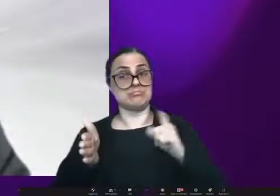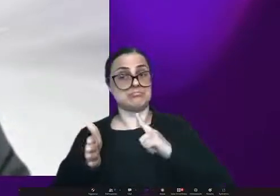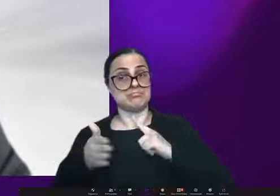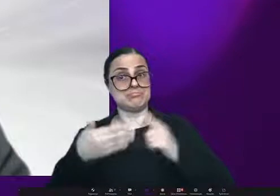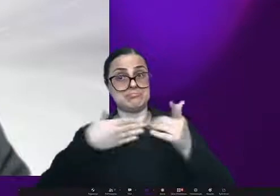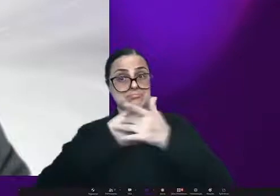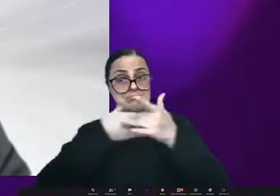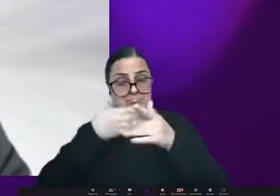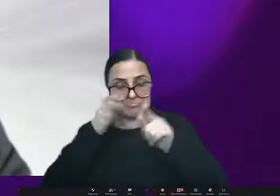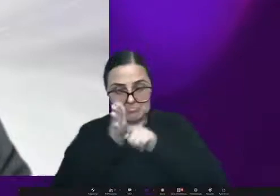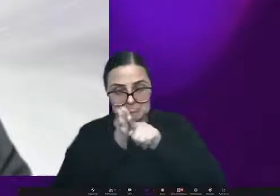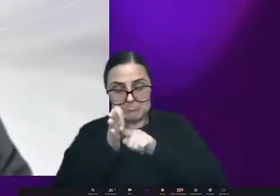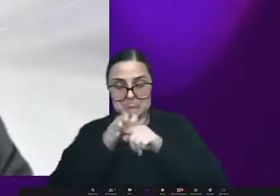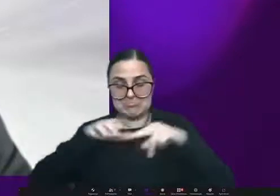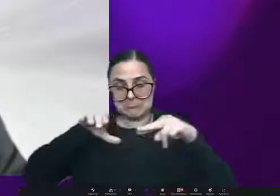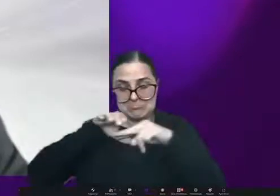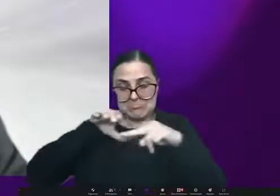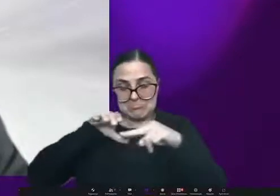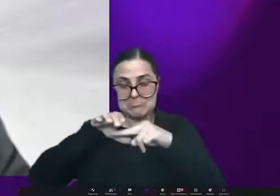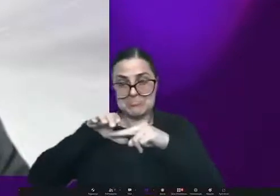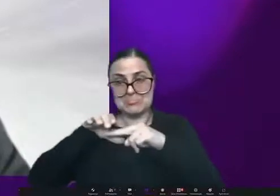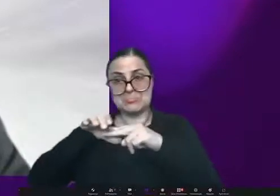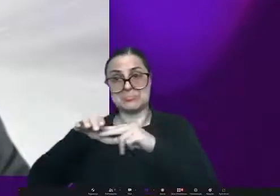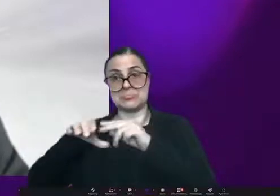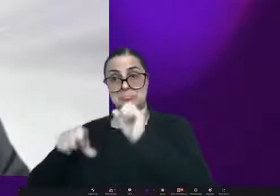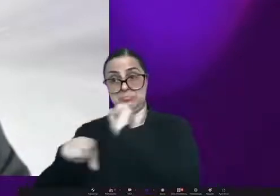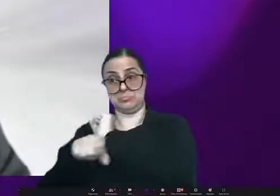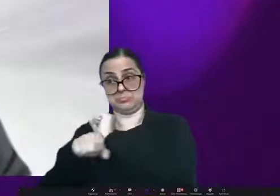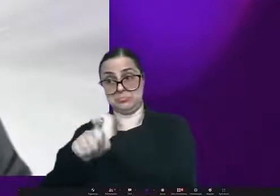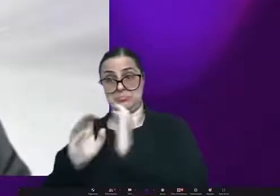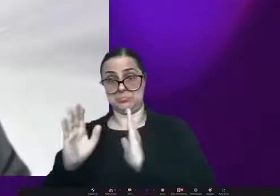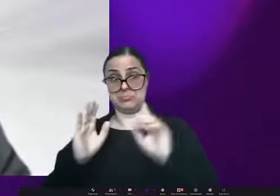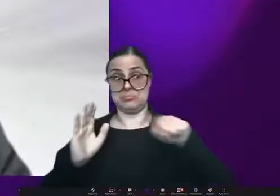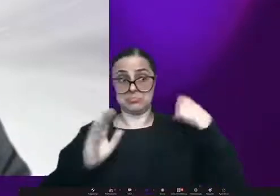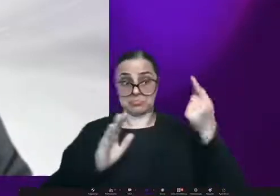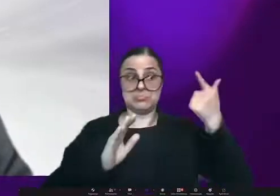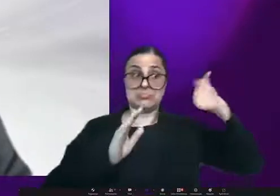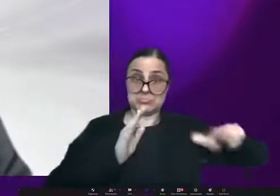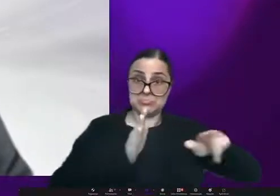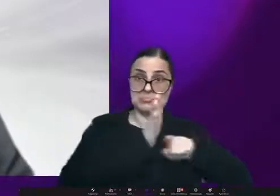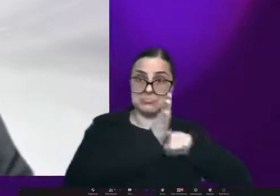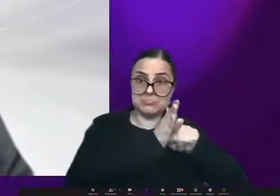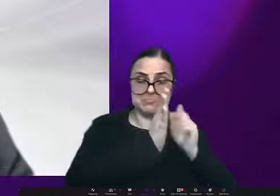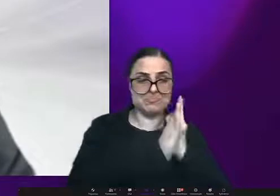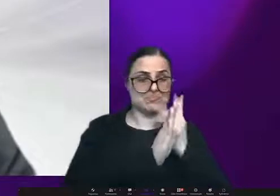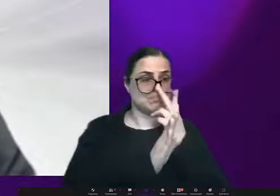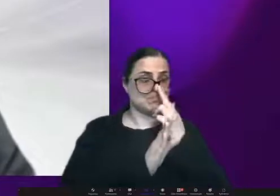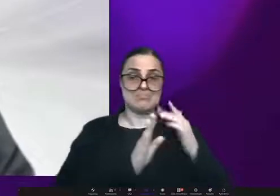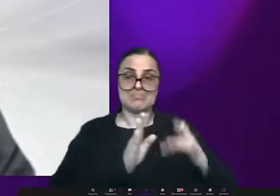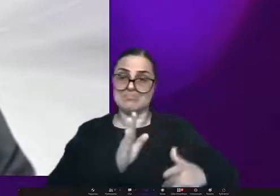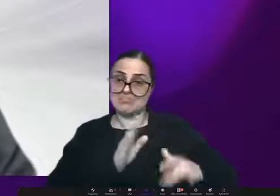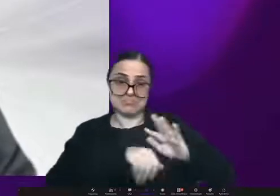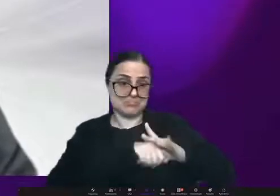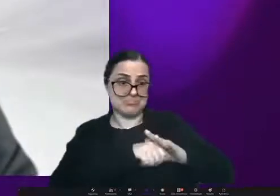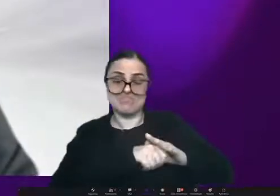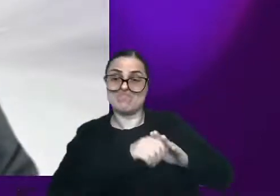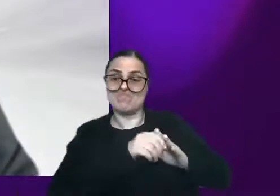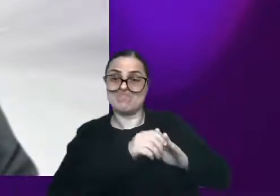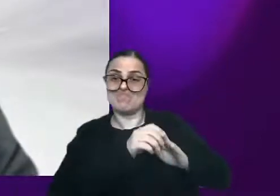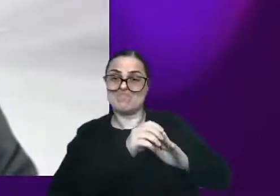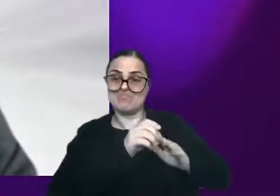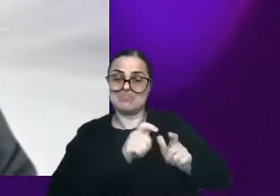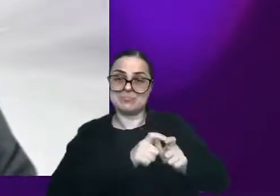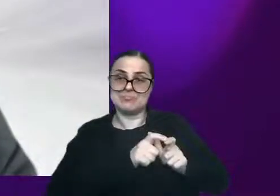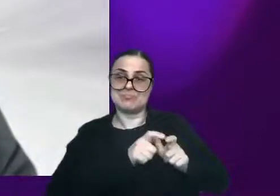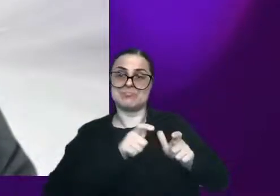acaba progredindo a doença. Como você vê isso com a implantação do RECIST agora também para avaliação